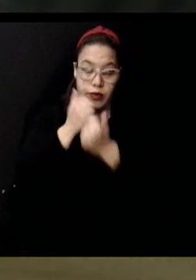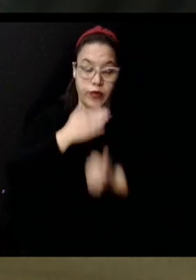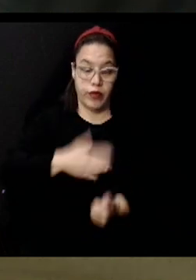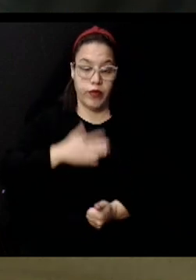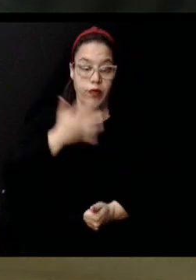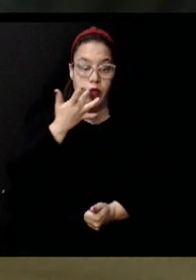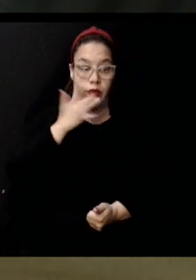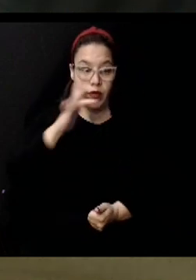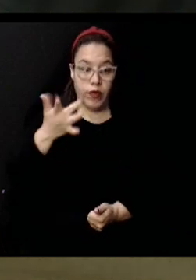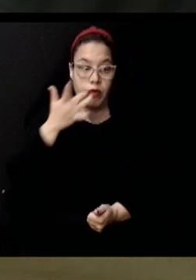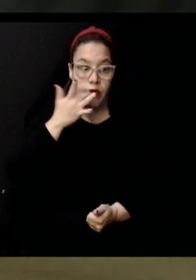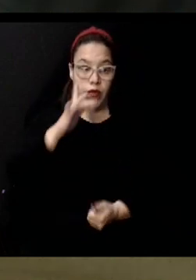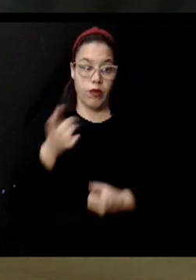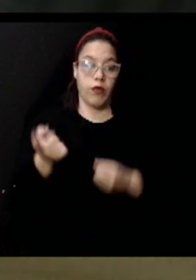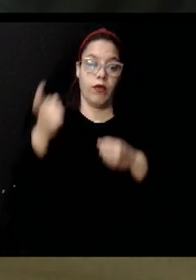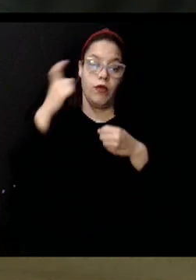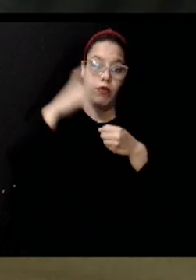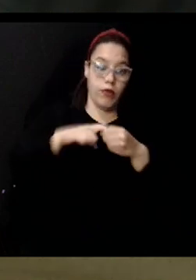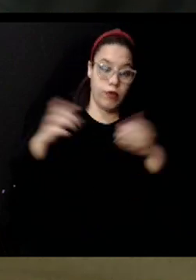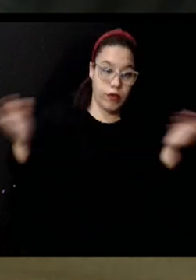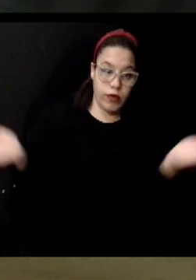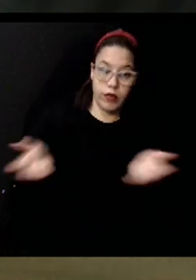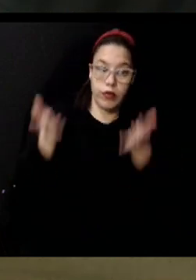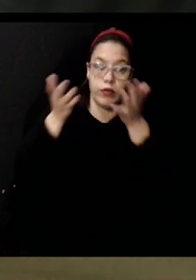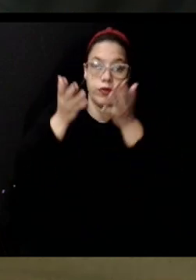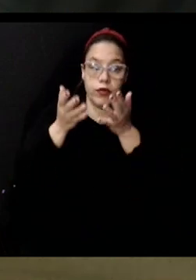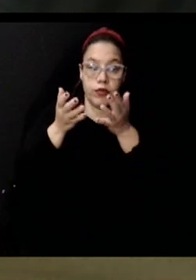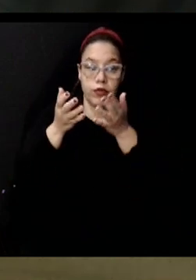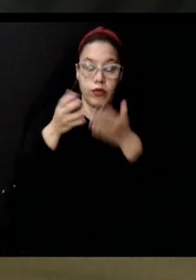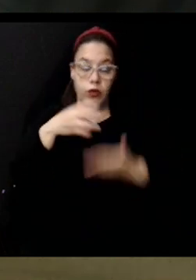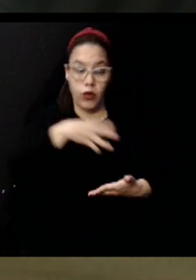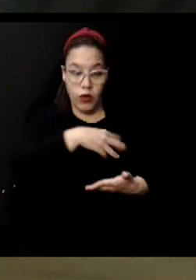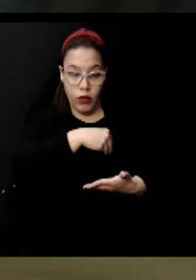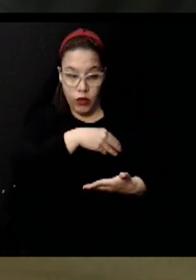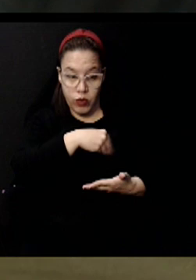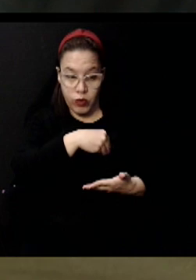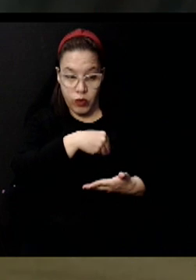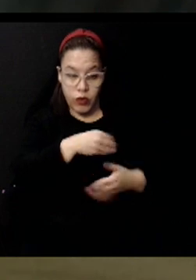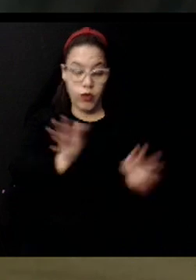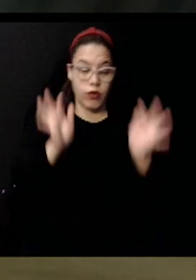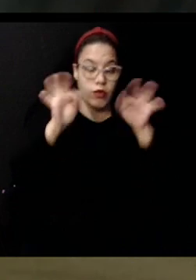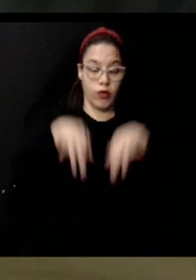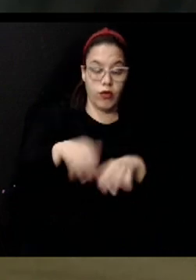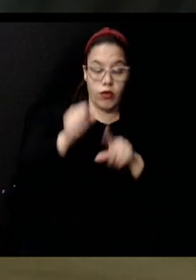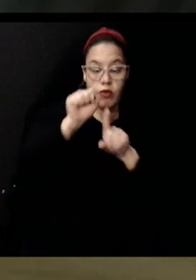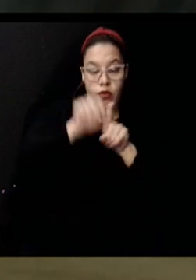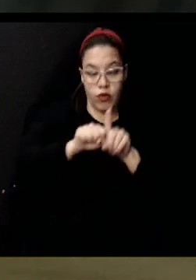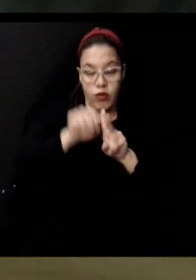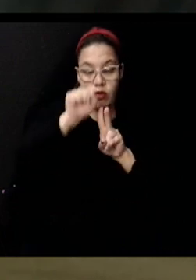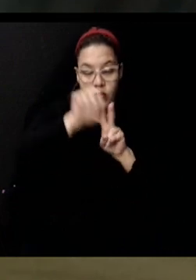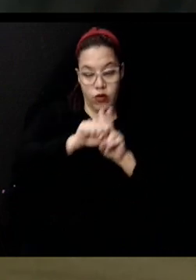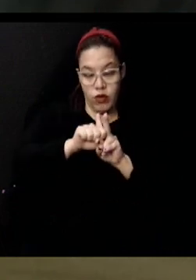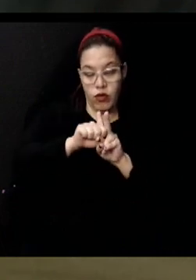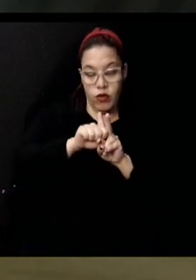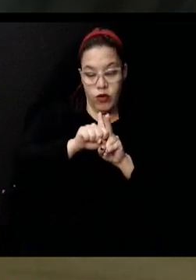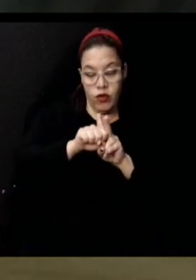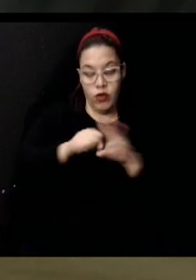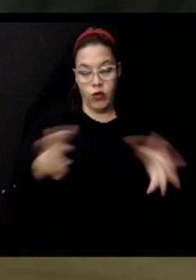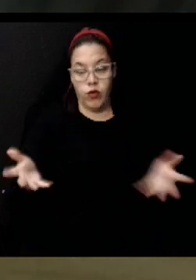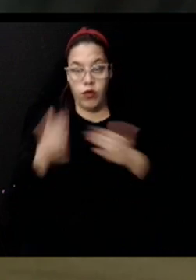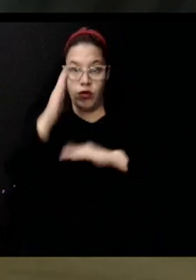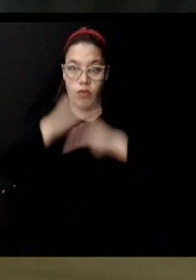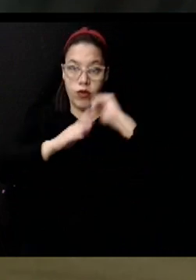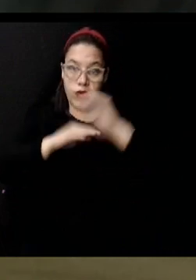é voltada para o incentivo ao aleitamento materno. Até o fim do mês, as unidades de saúde vão promover atividades